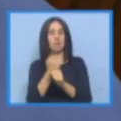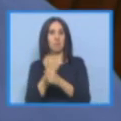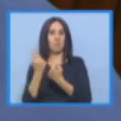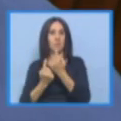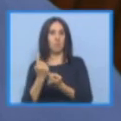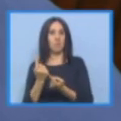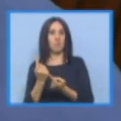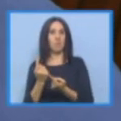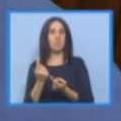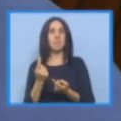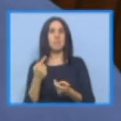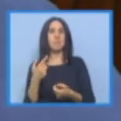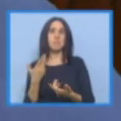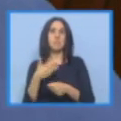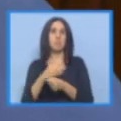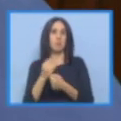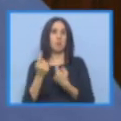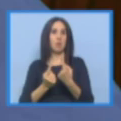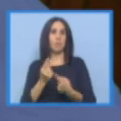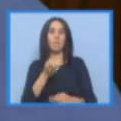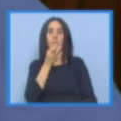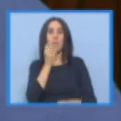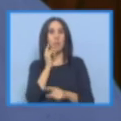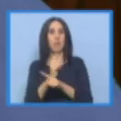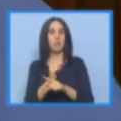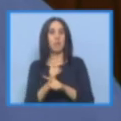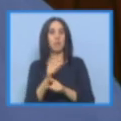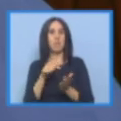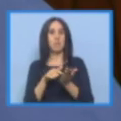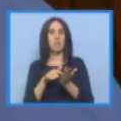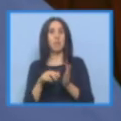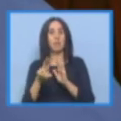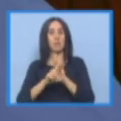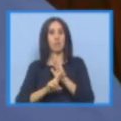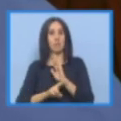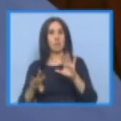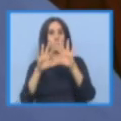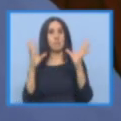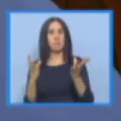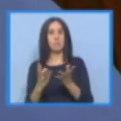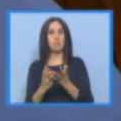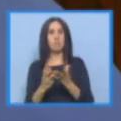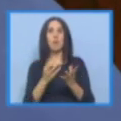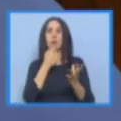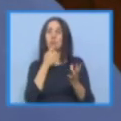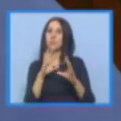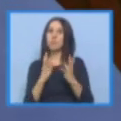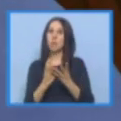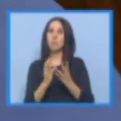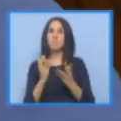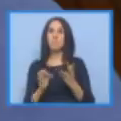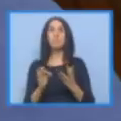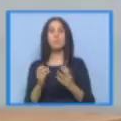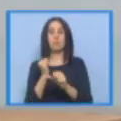atividades e em alguns setores. Quando falamos aqui de regras gerais, são mesmo gerais, porque em